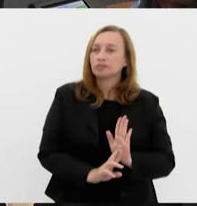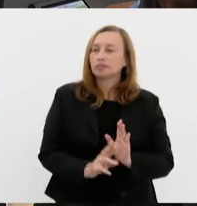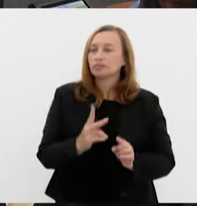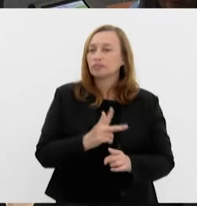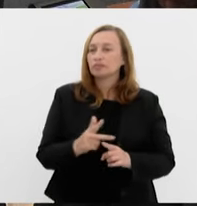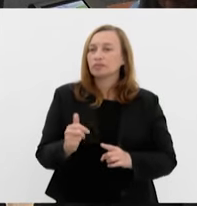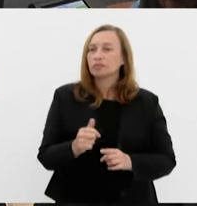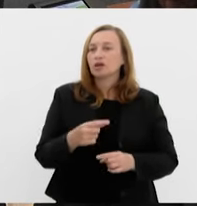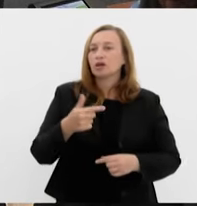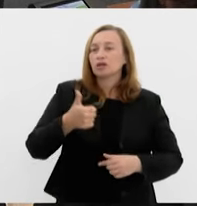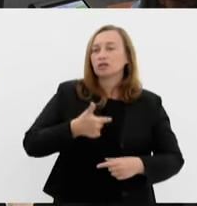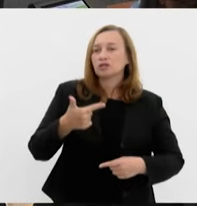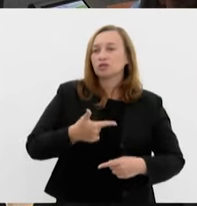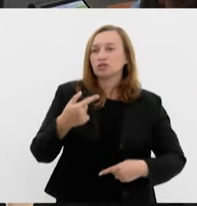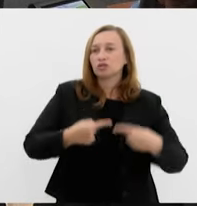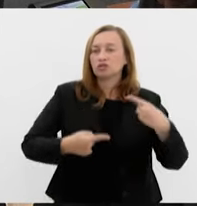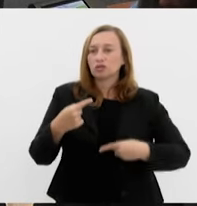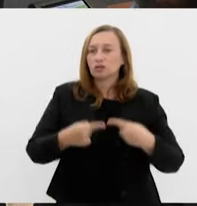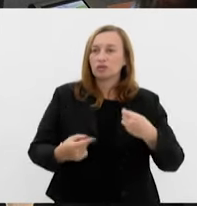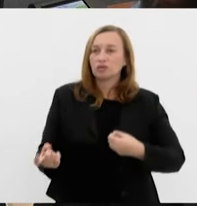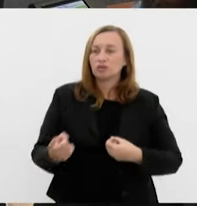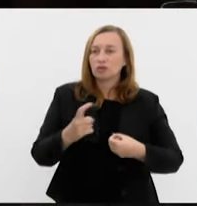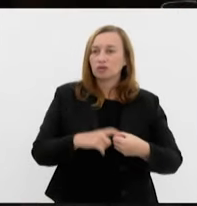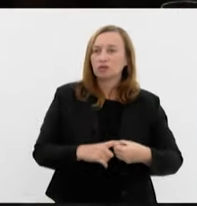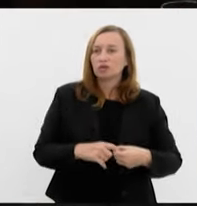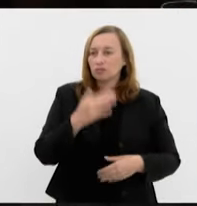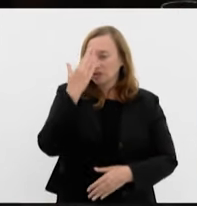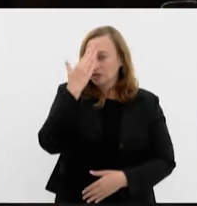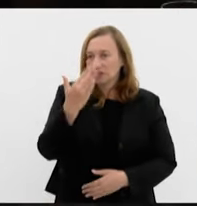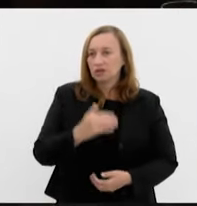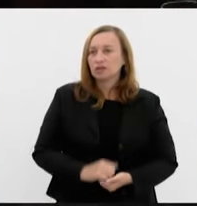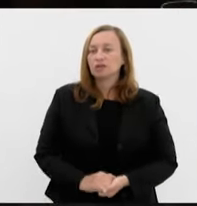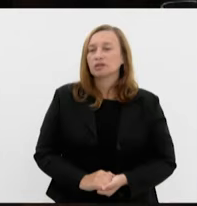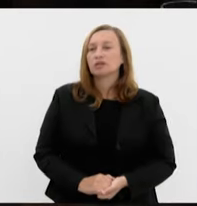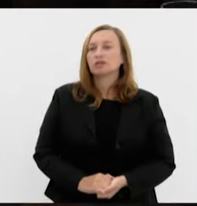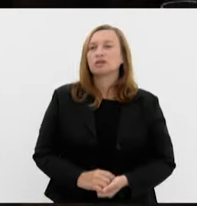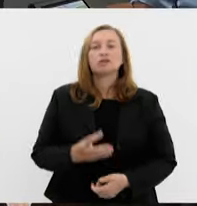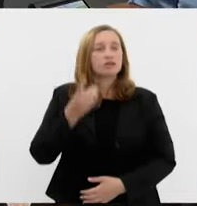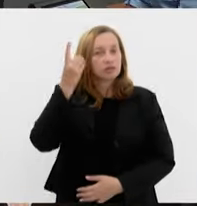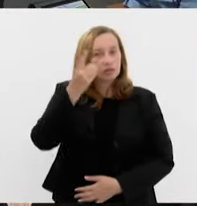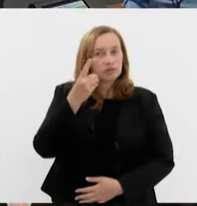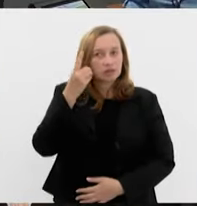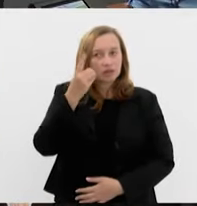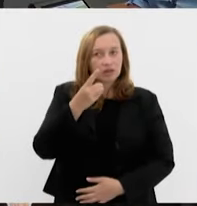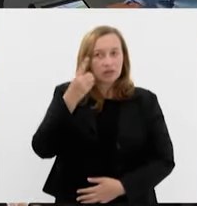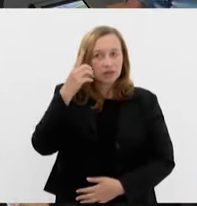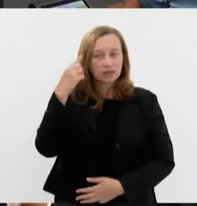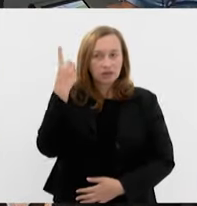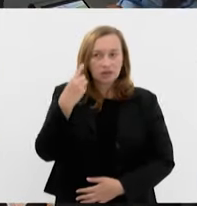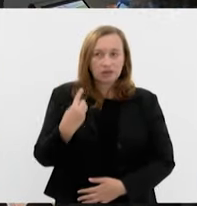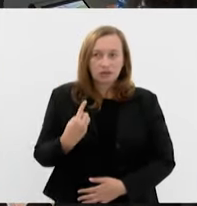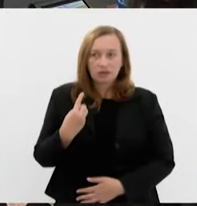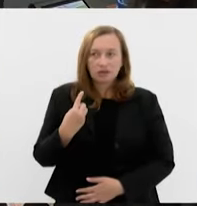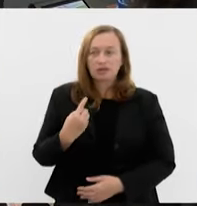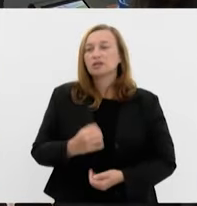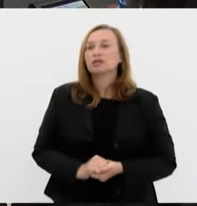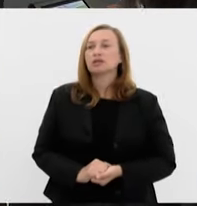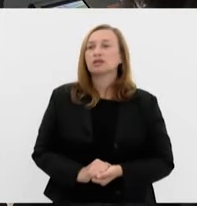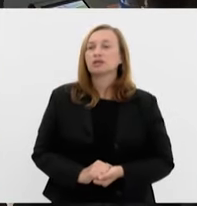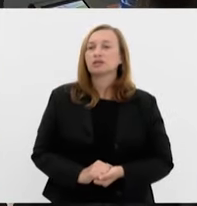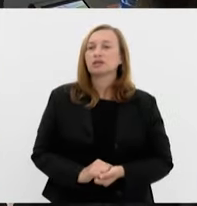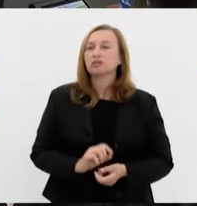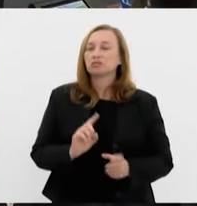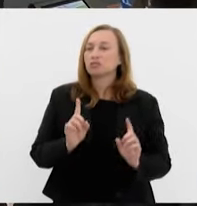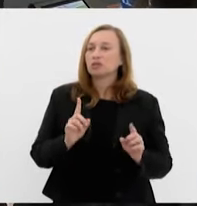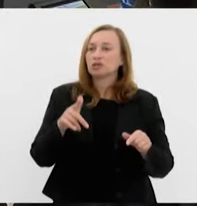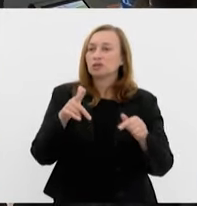vencido discussão Muito obrigado pela ord pela ordem Nacional deputada não querendo aqui